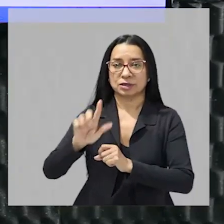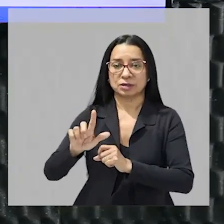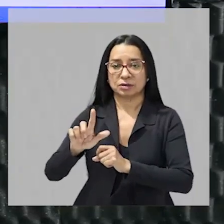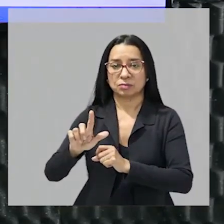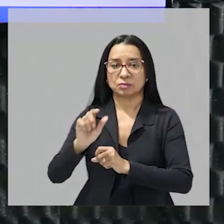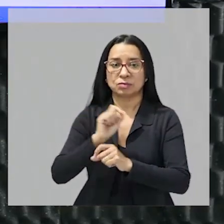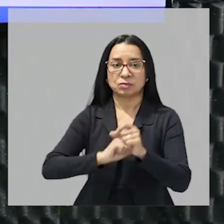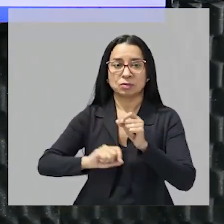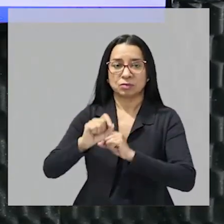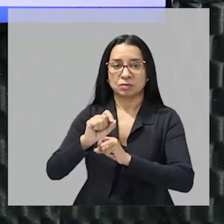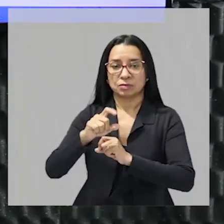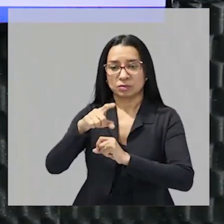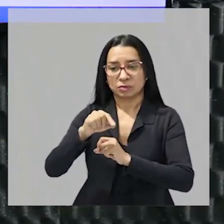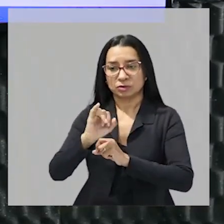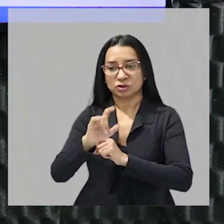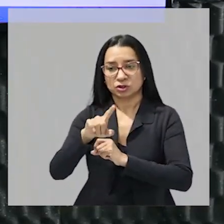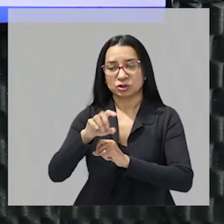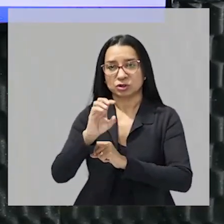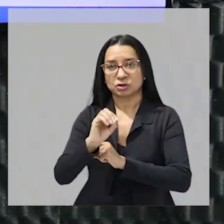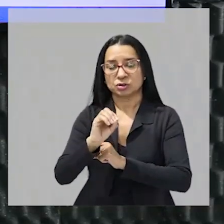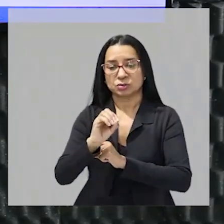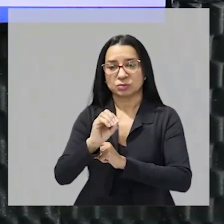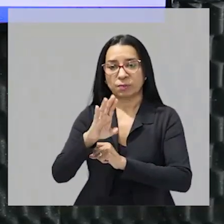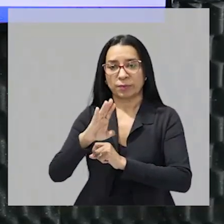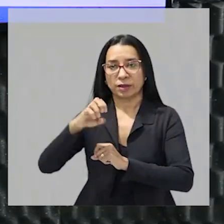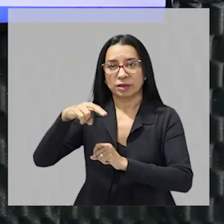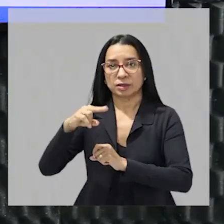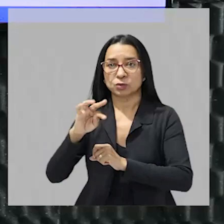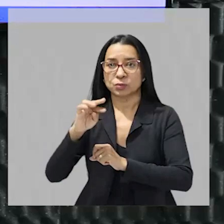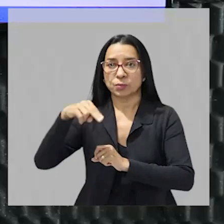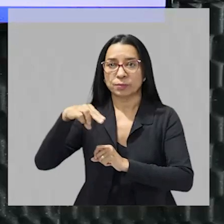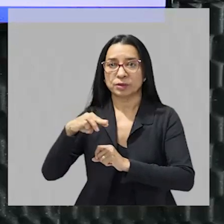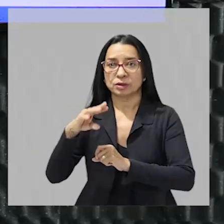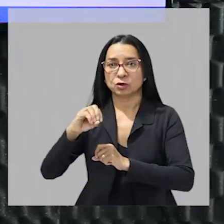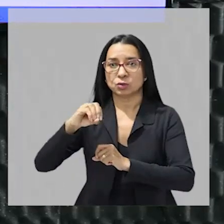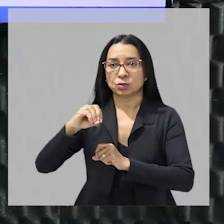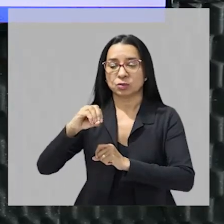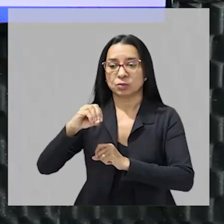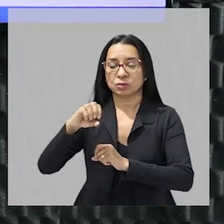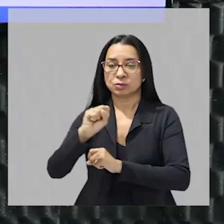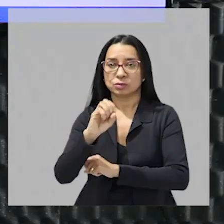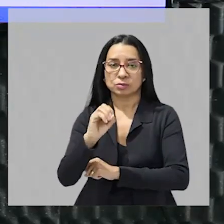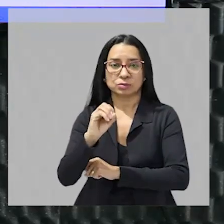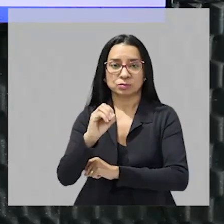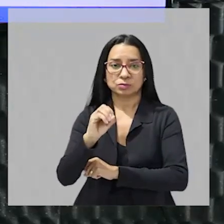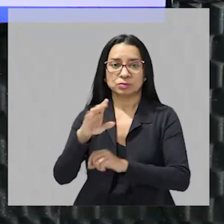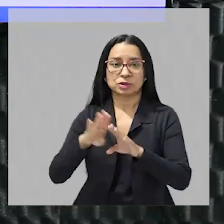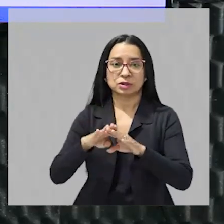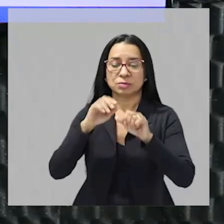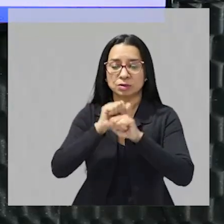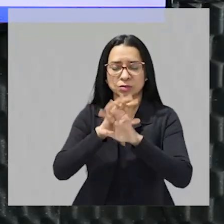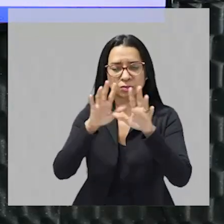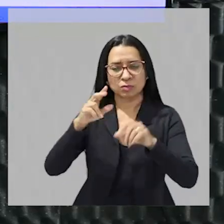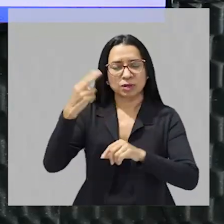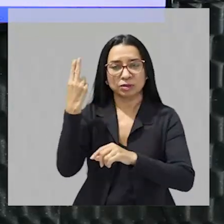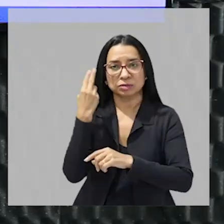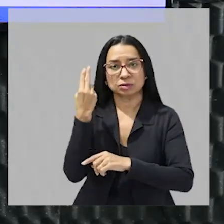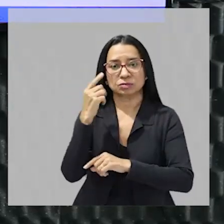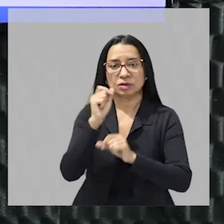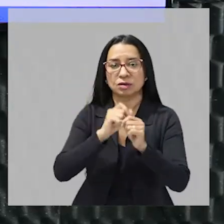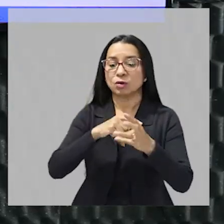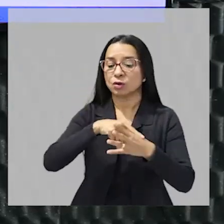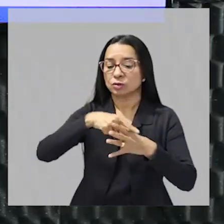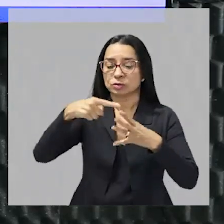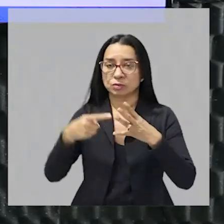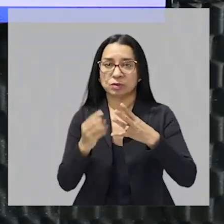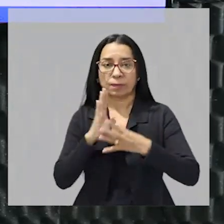o xisto betuminoso, tá certo? Não esqueça aí. E tem também o gás natural, os 4 aí principais